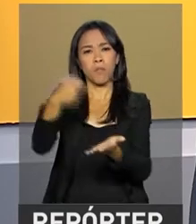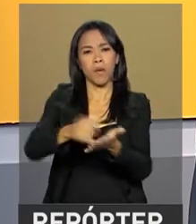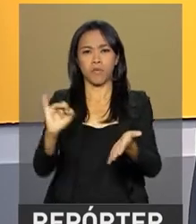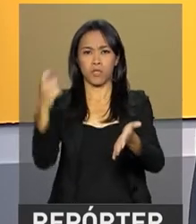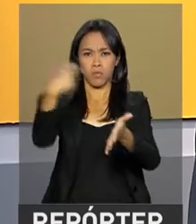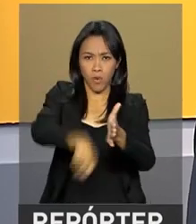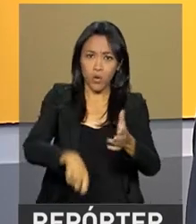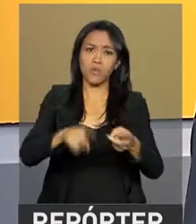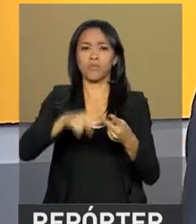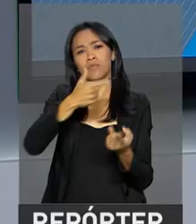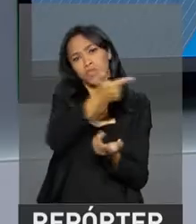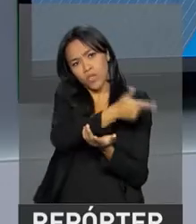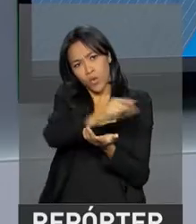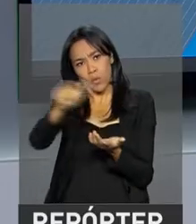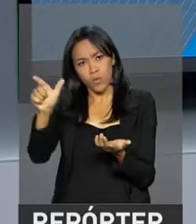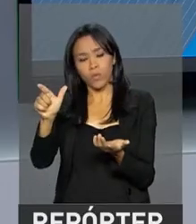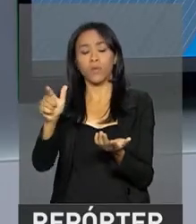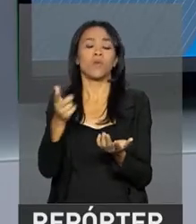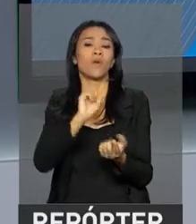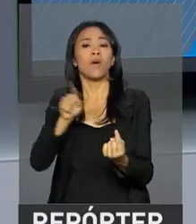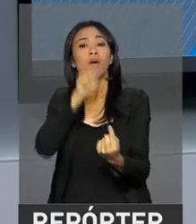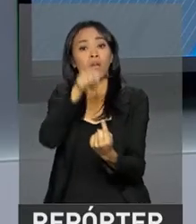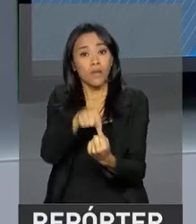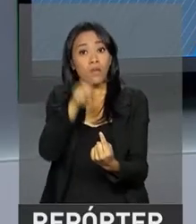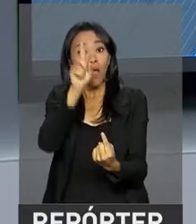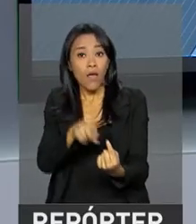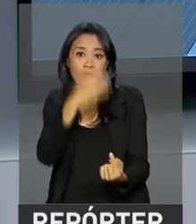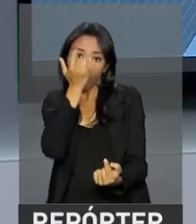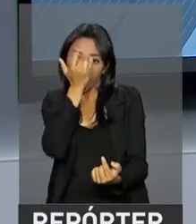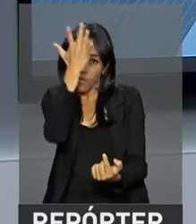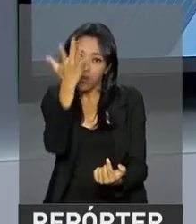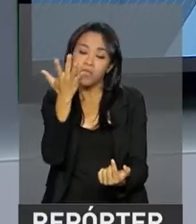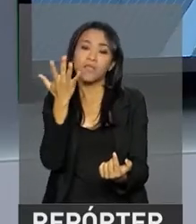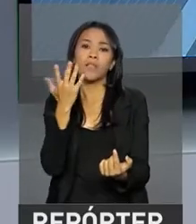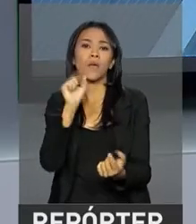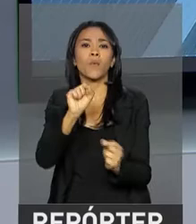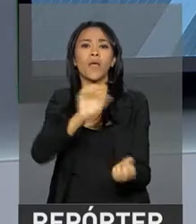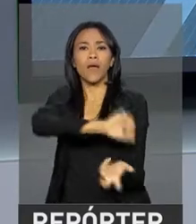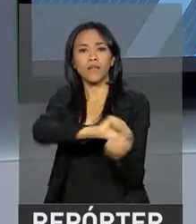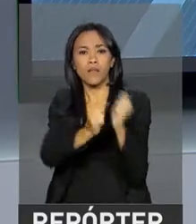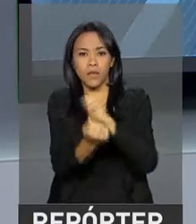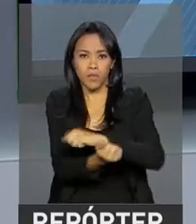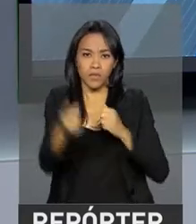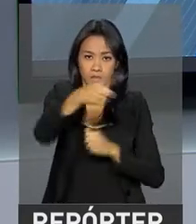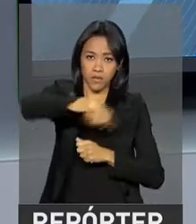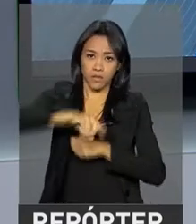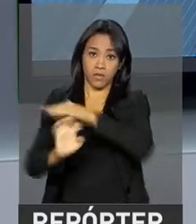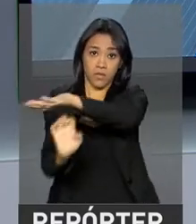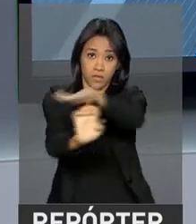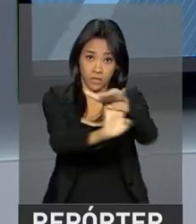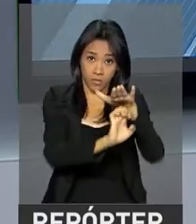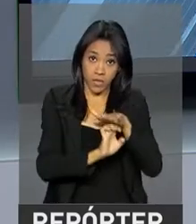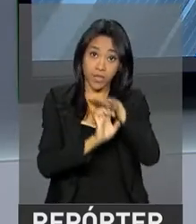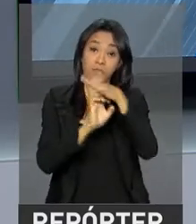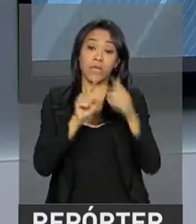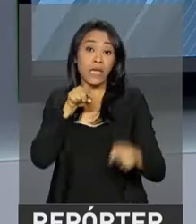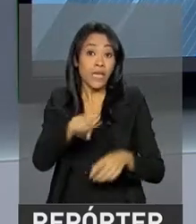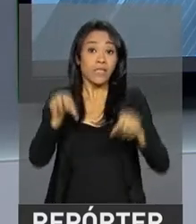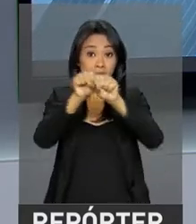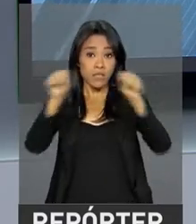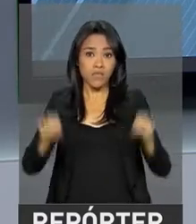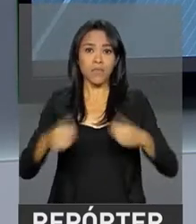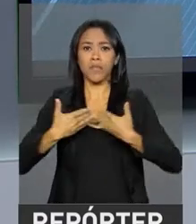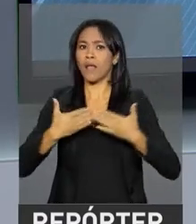trabalhistas e com o objetivo de facilitar a adaptação dos empregadores o sistema está